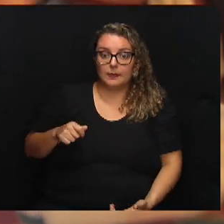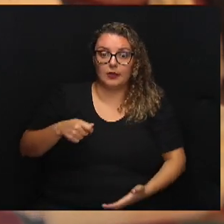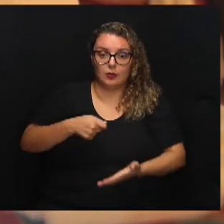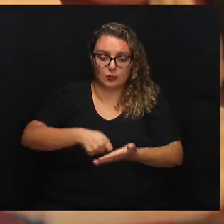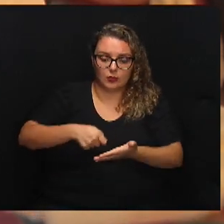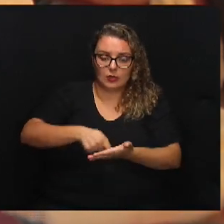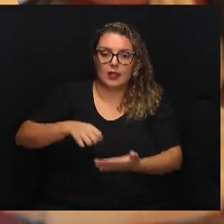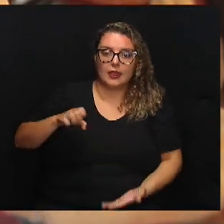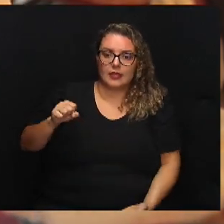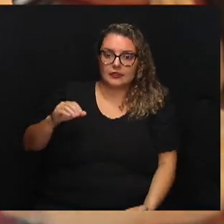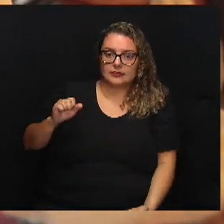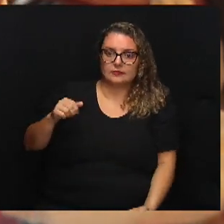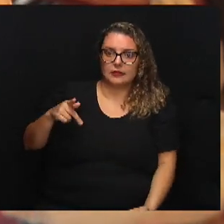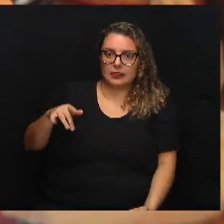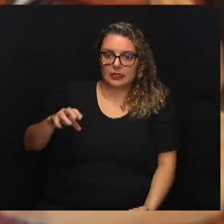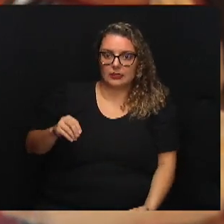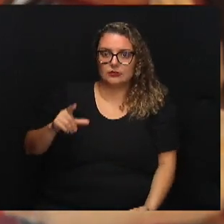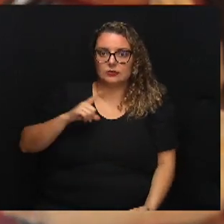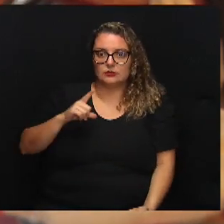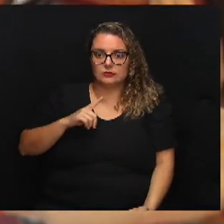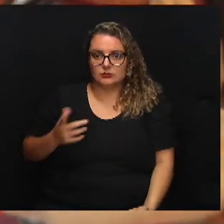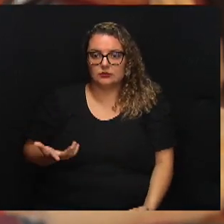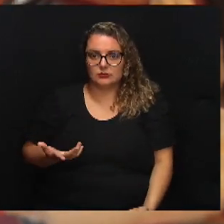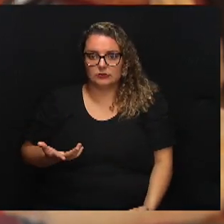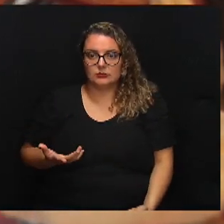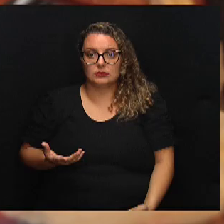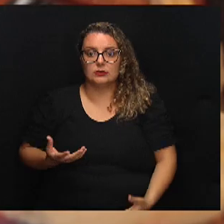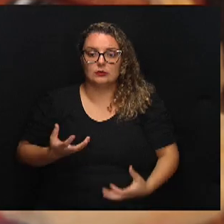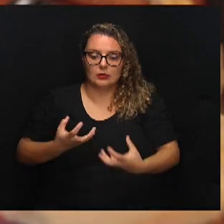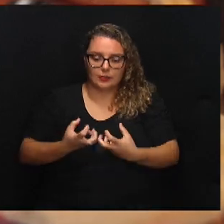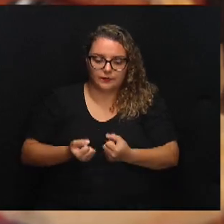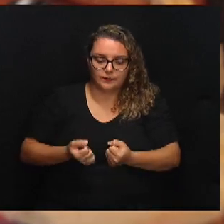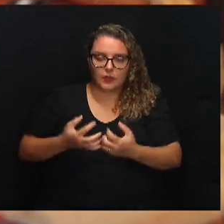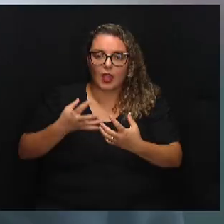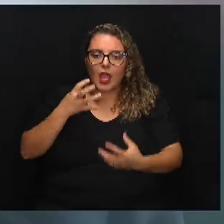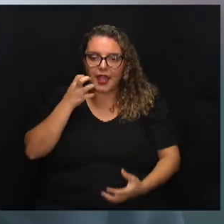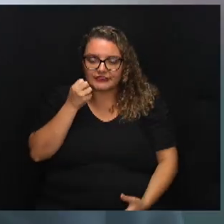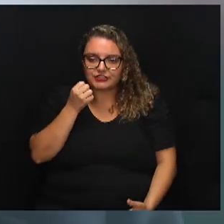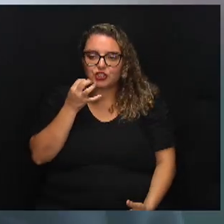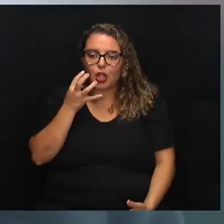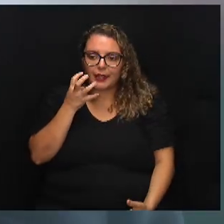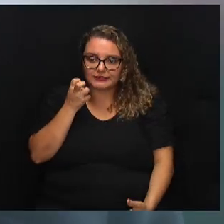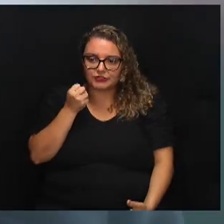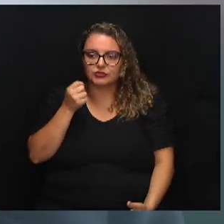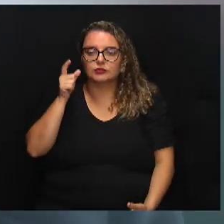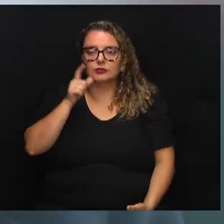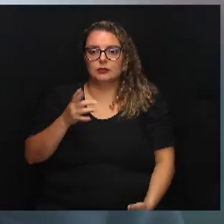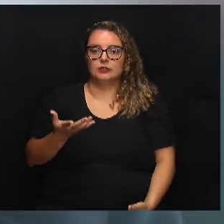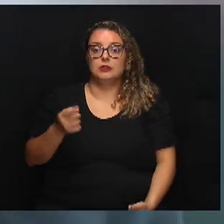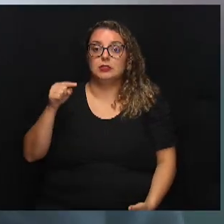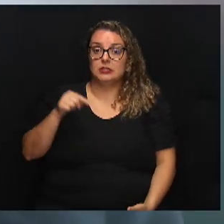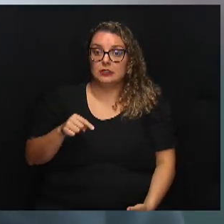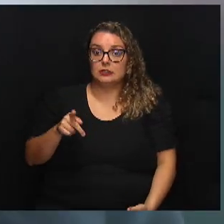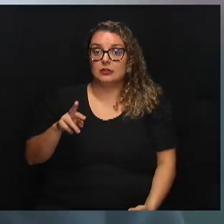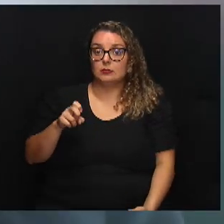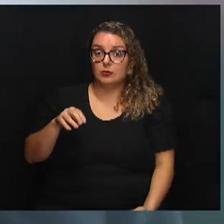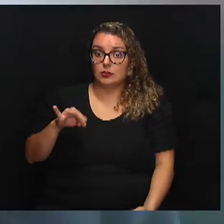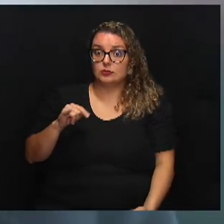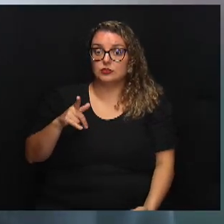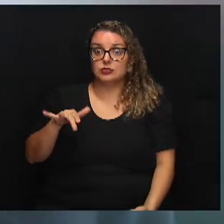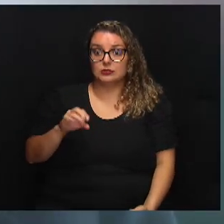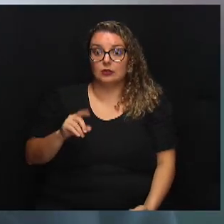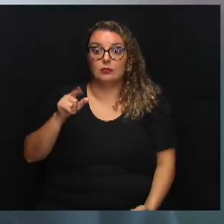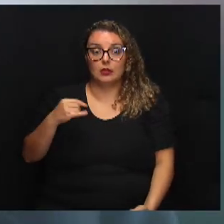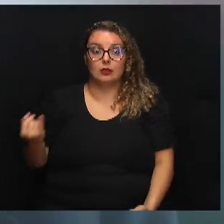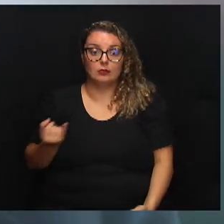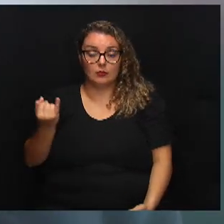esmagados, que tenham uma consistência que a criança possa ter mastigação. Então, essa prontidão, ela é